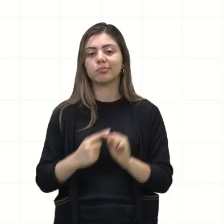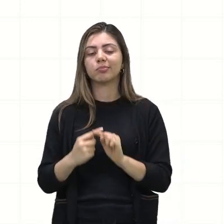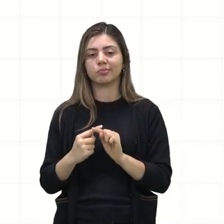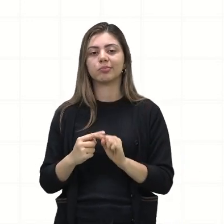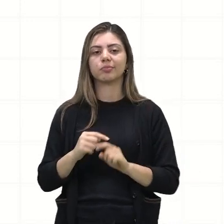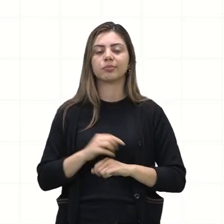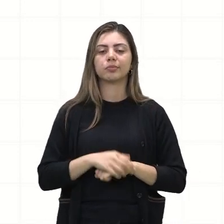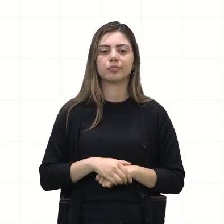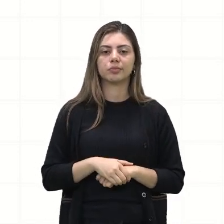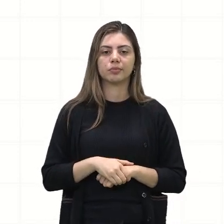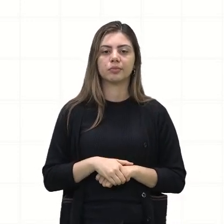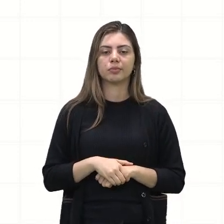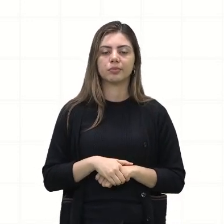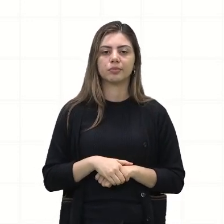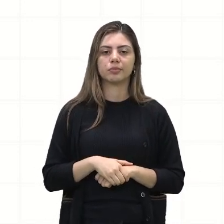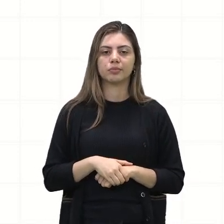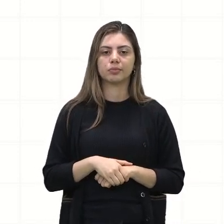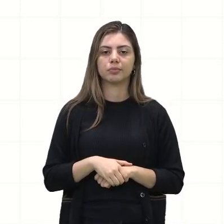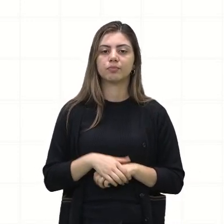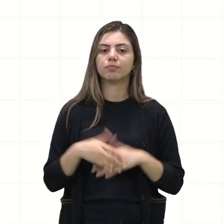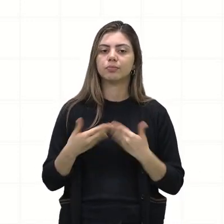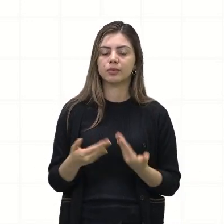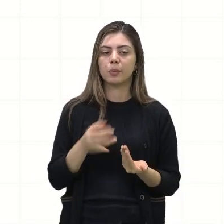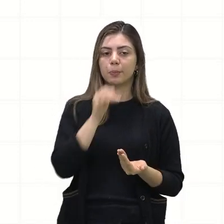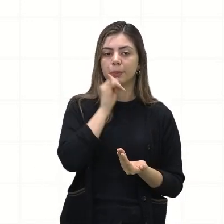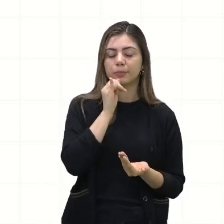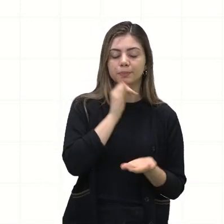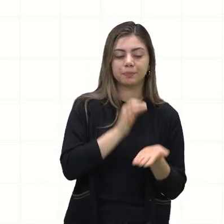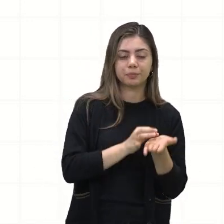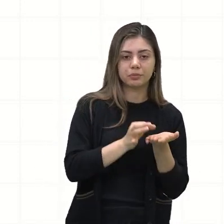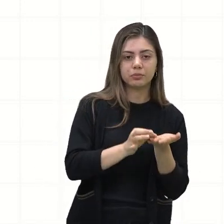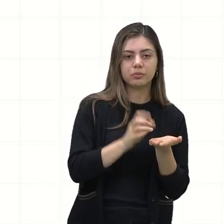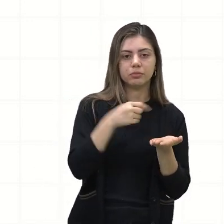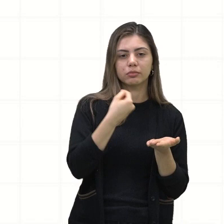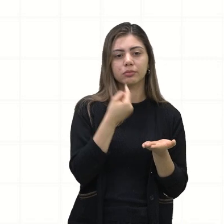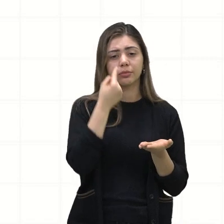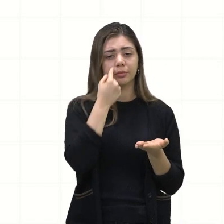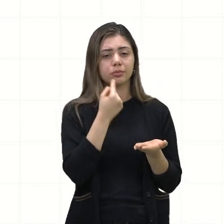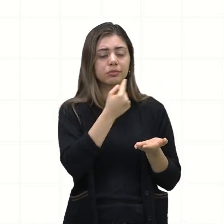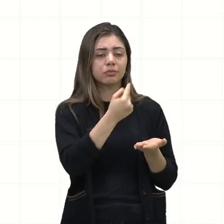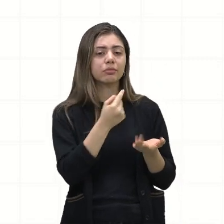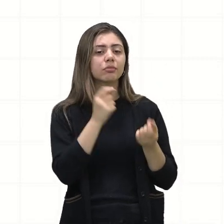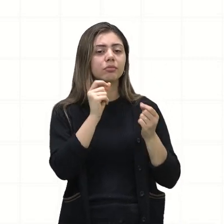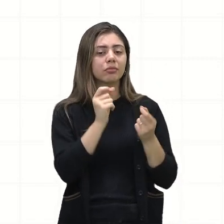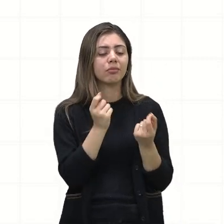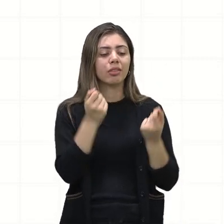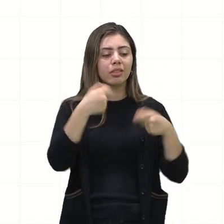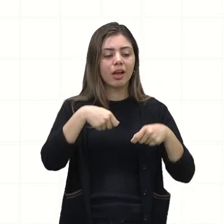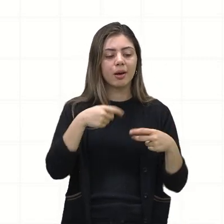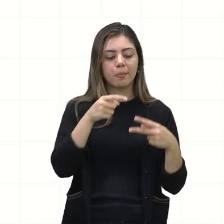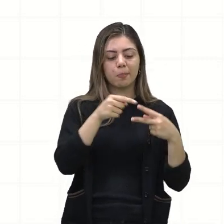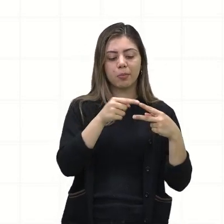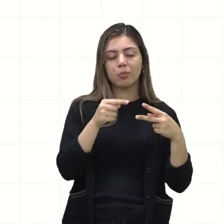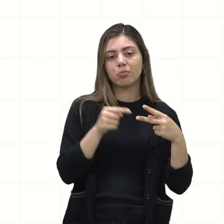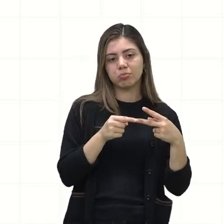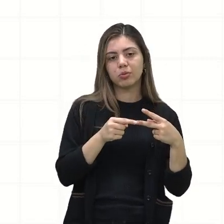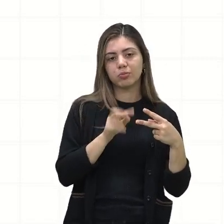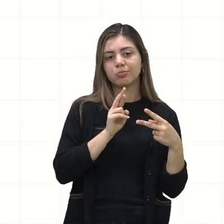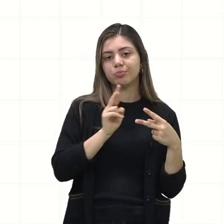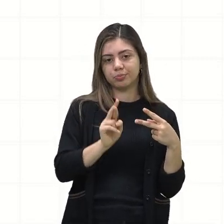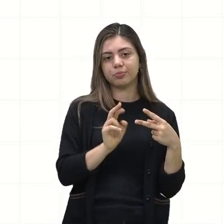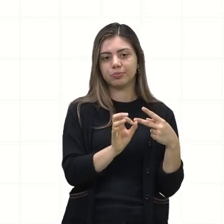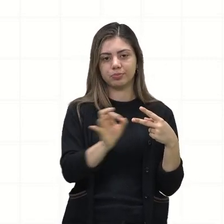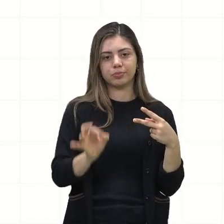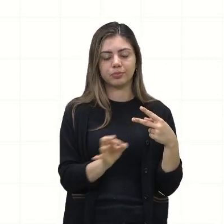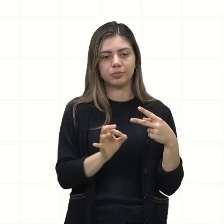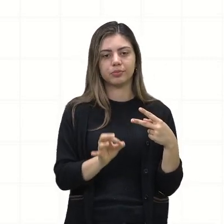contagem. Na moeda, nós vimos aqui, então, ó, que o conjunto tem dois elementos.